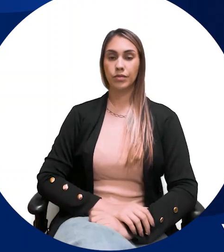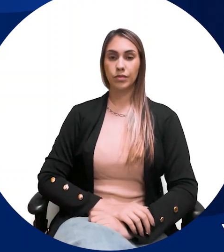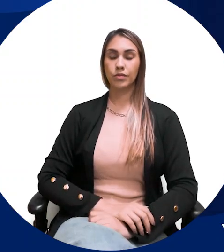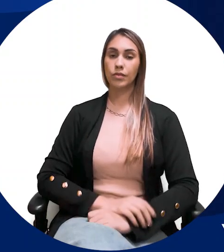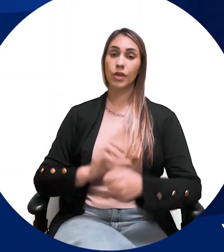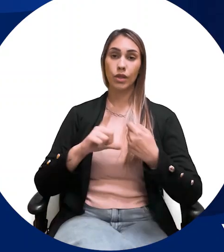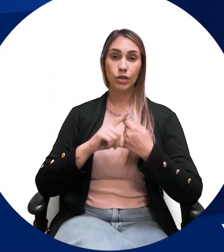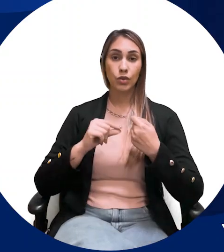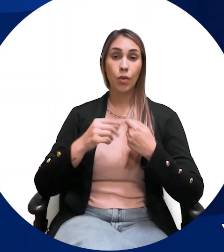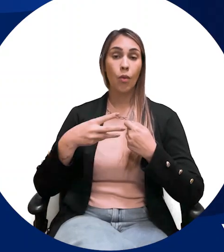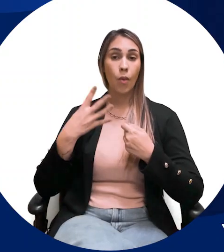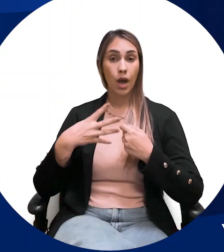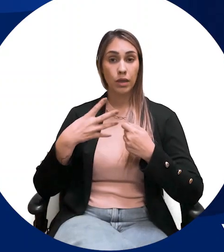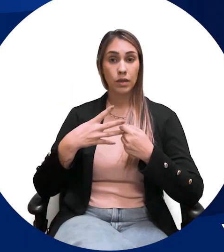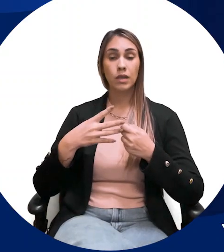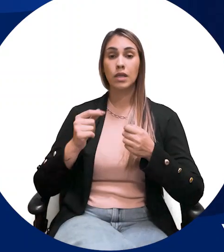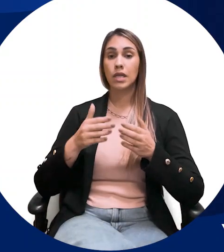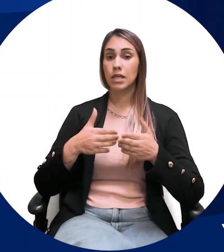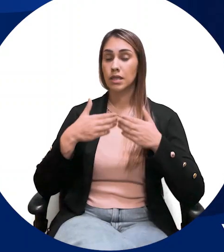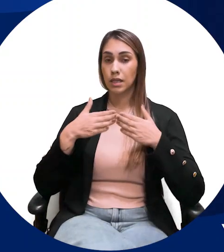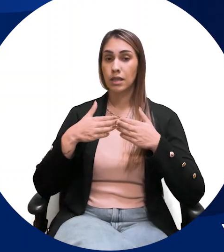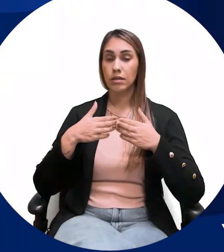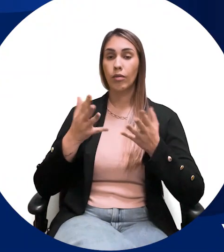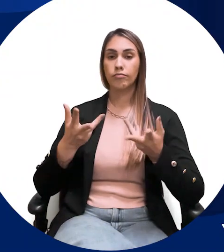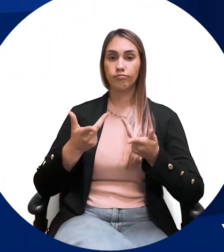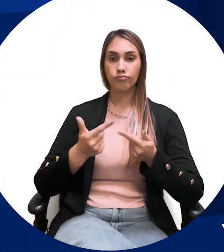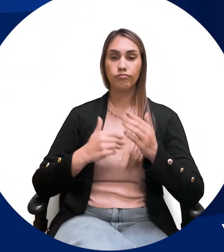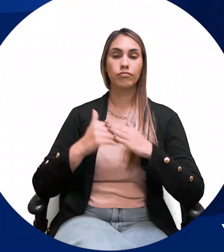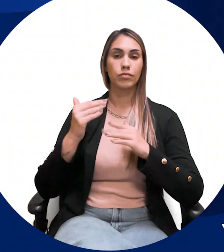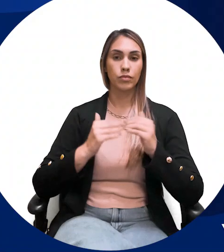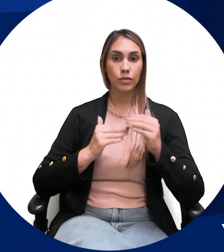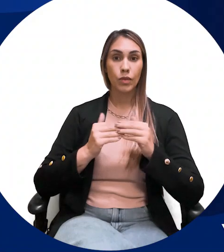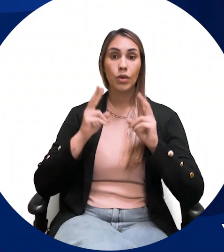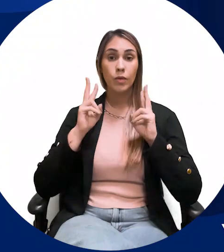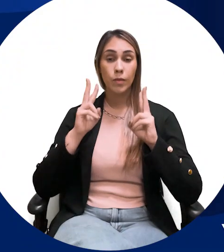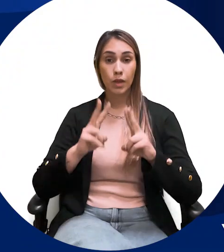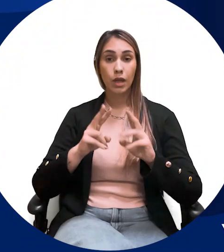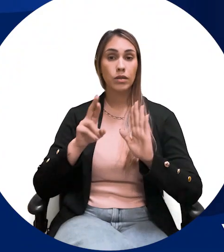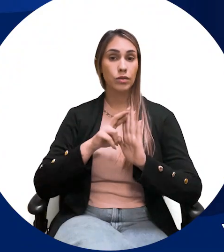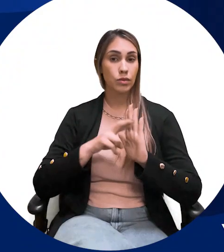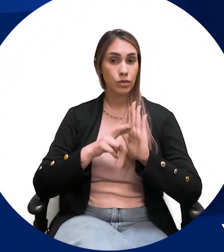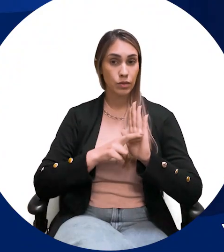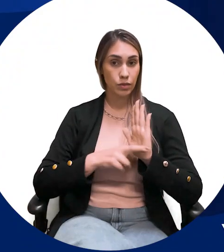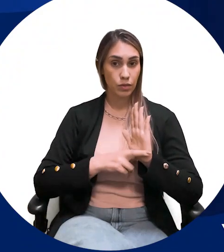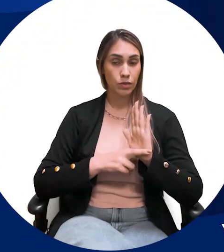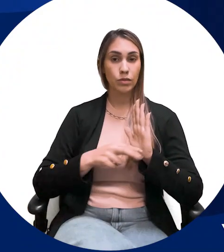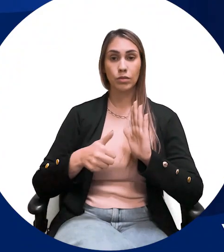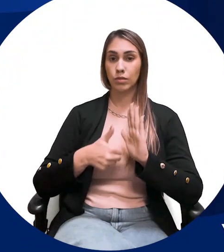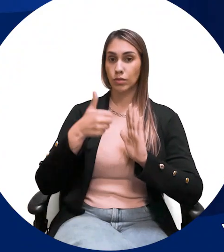Grosso. Artigo 4º. A classificação para licença para qualificação profissional observará os